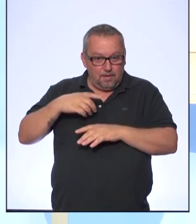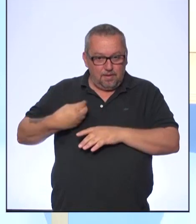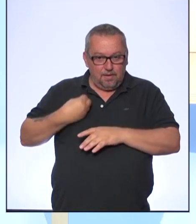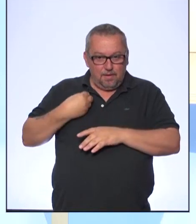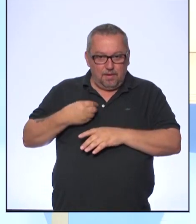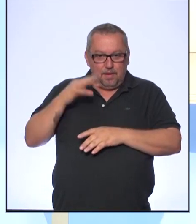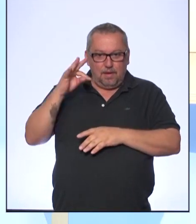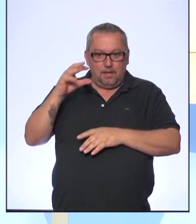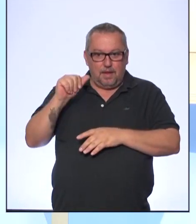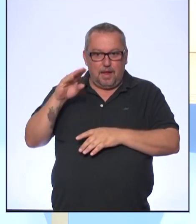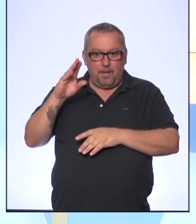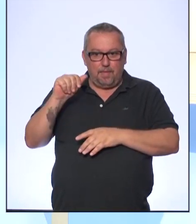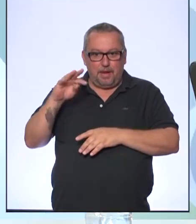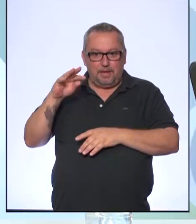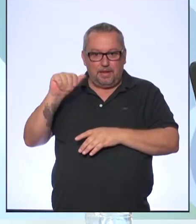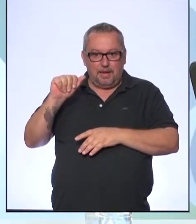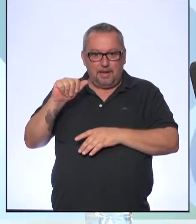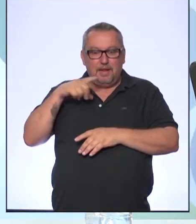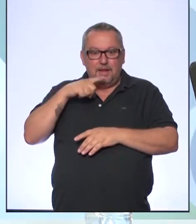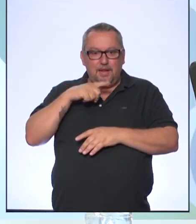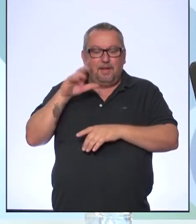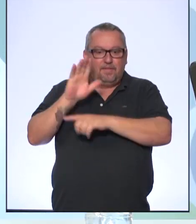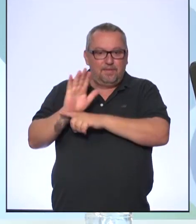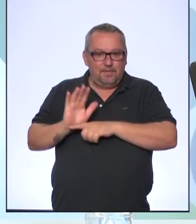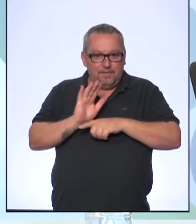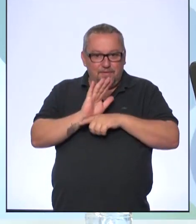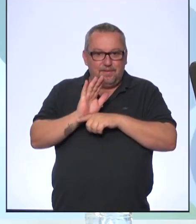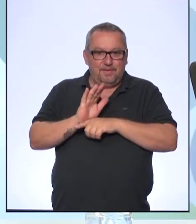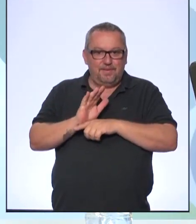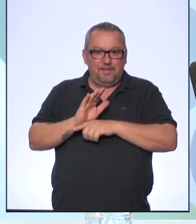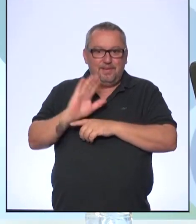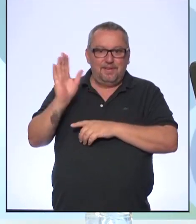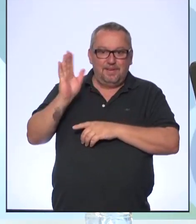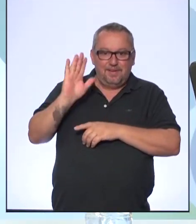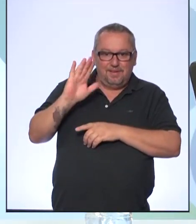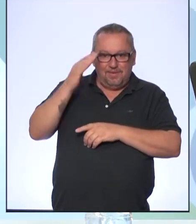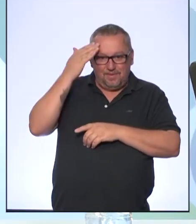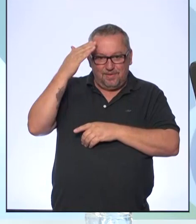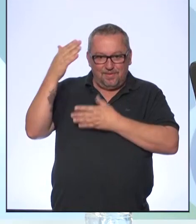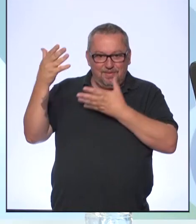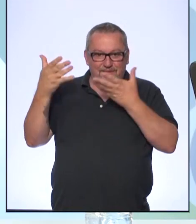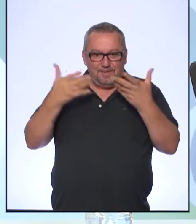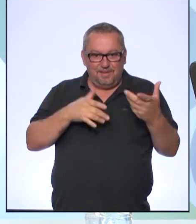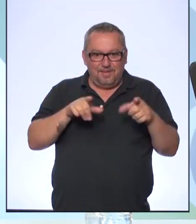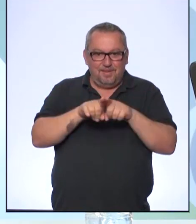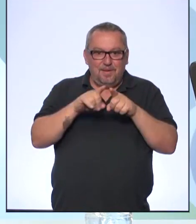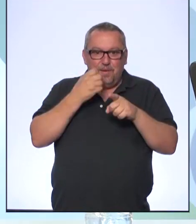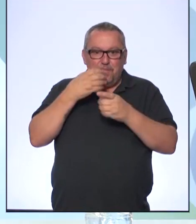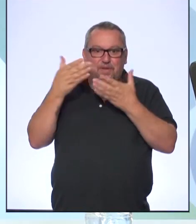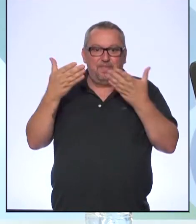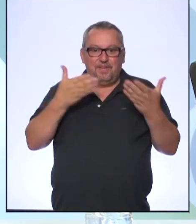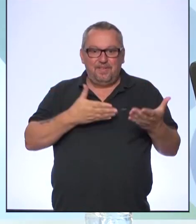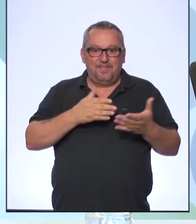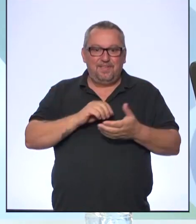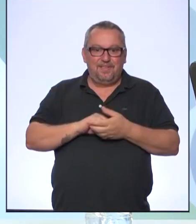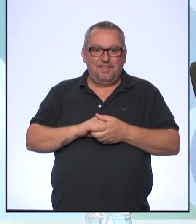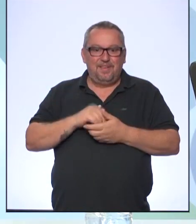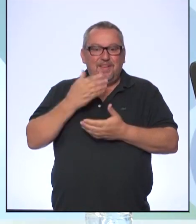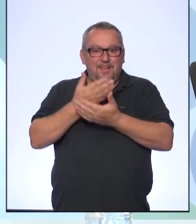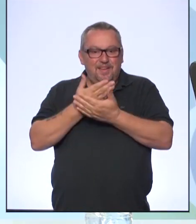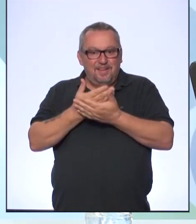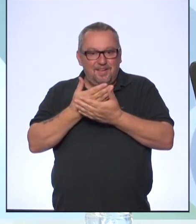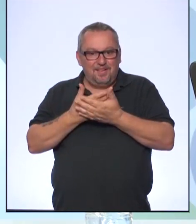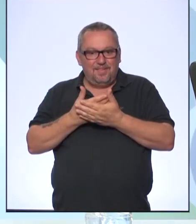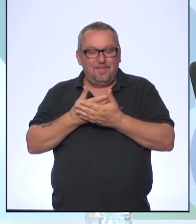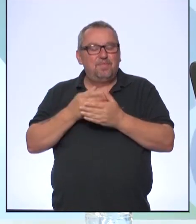professora Tabata. Ela vai ser a porta-voz de vocês no chat. Olá, obrigada pelo convite. Sejam todos bem-vindos. Que essa aula seja